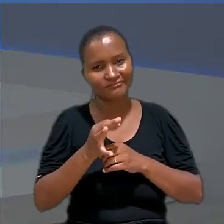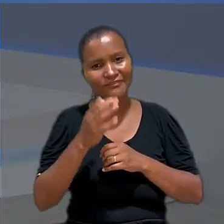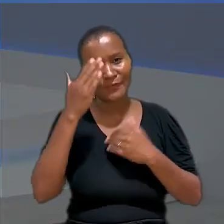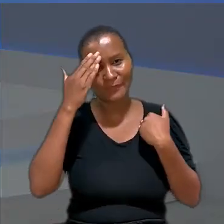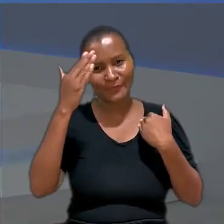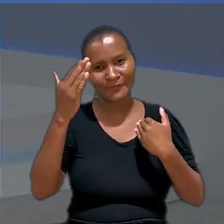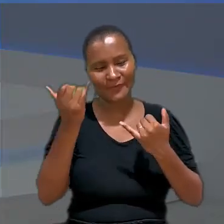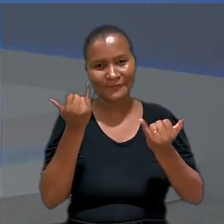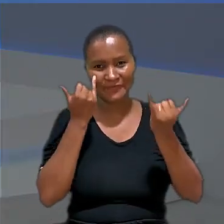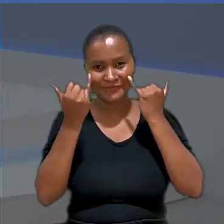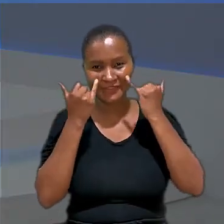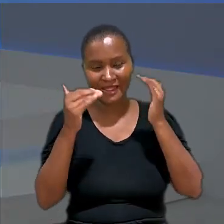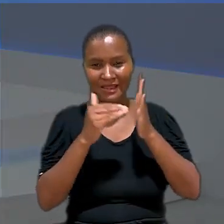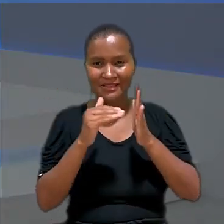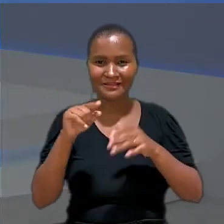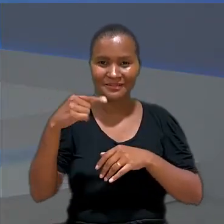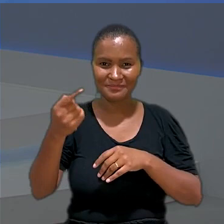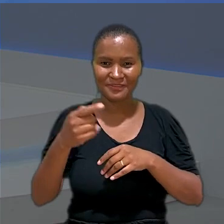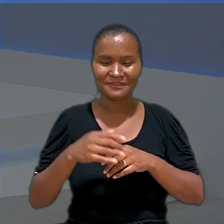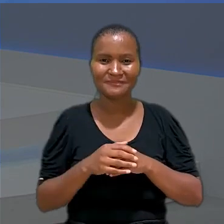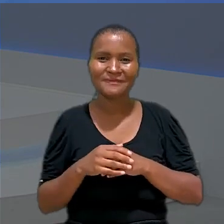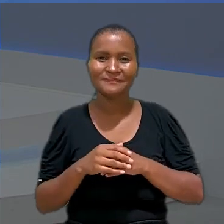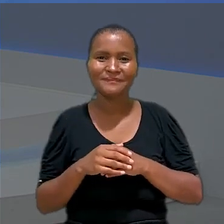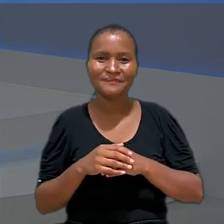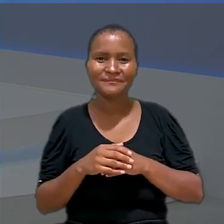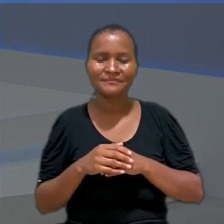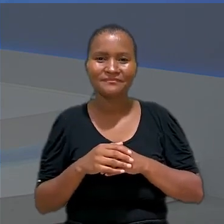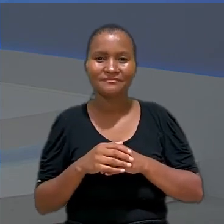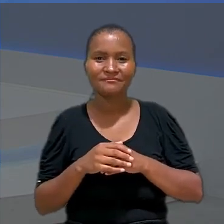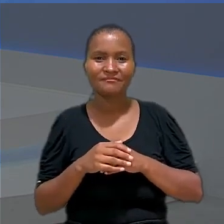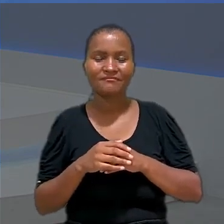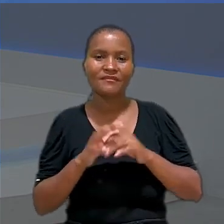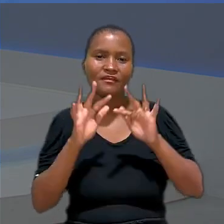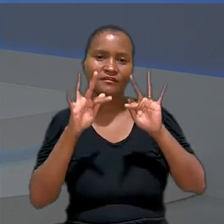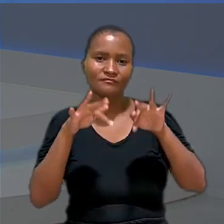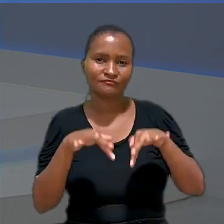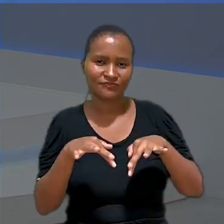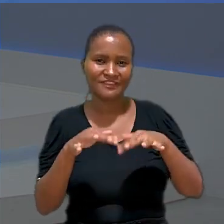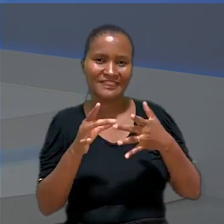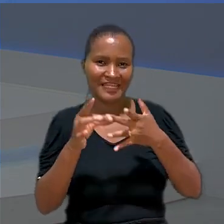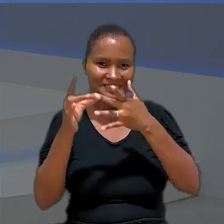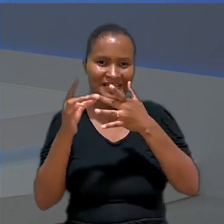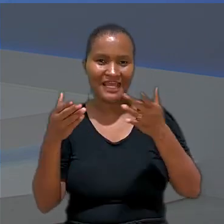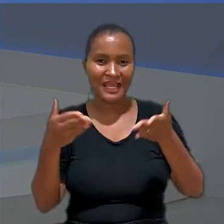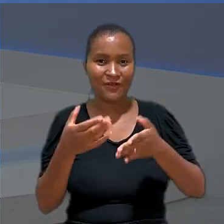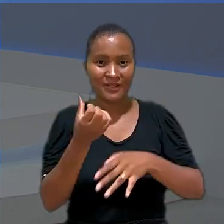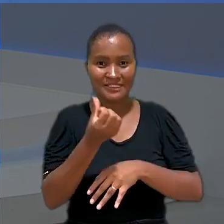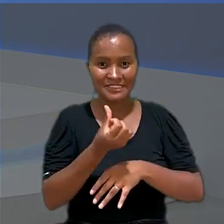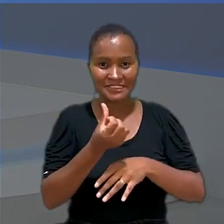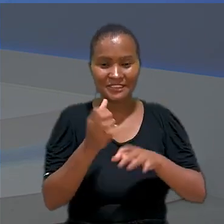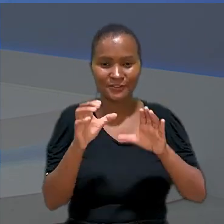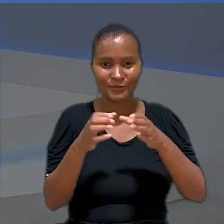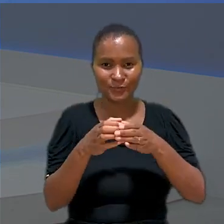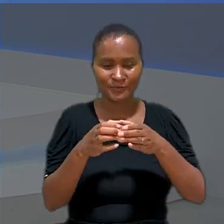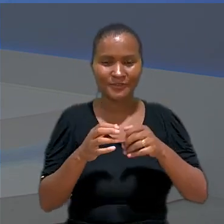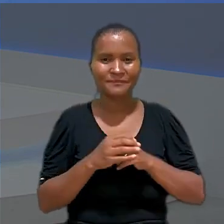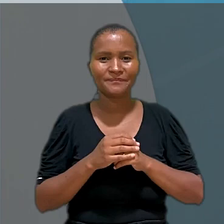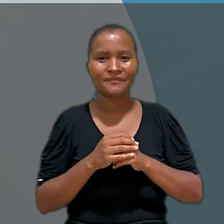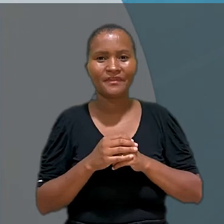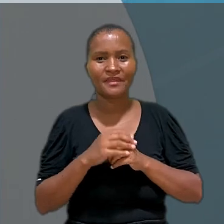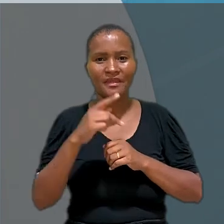Tá certo, Evelyn. Muito obrigada pelas informações e até a próxima. Fechando os nossos destaques, vamos agora para a sexta